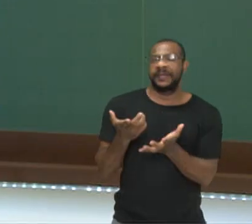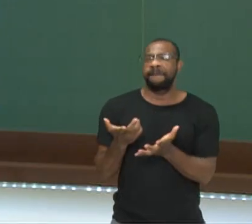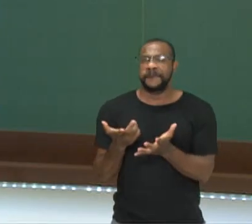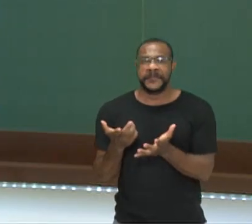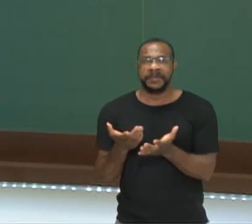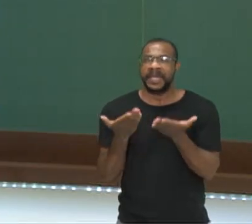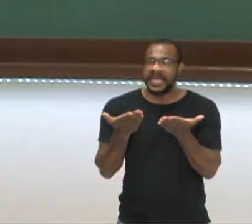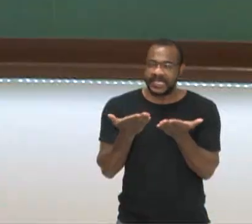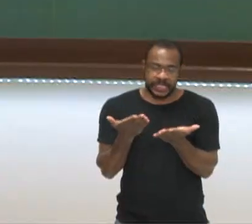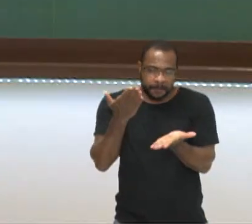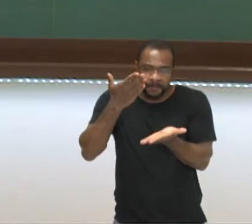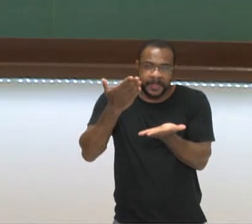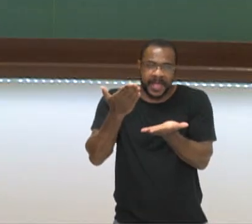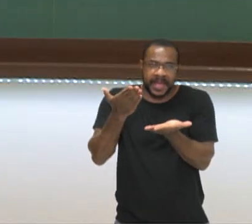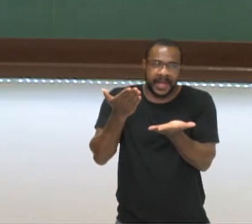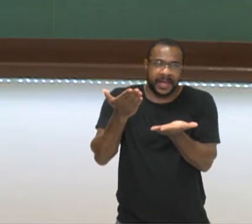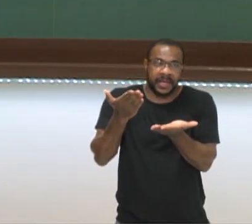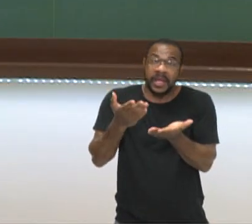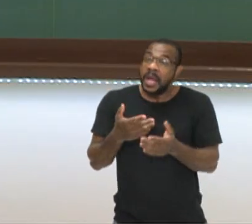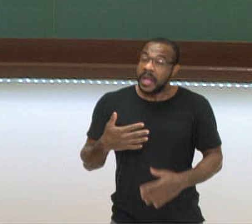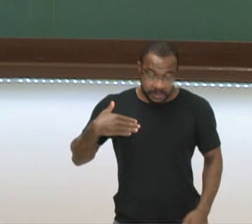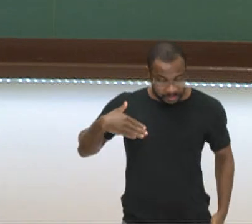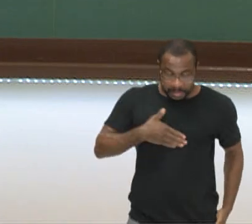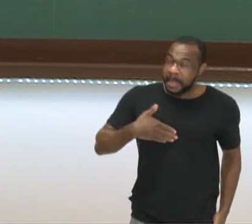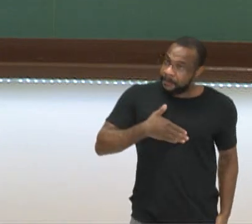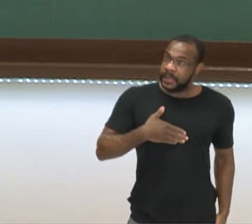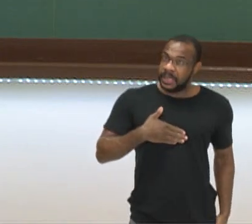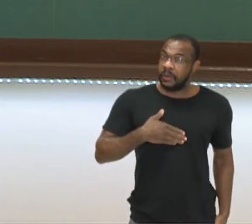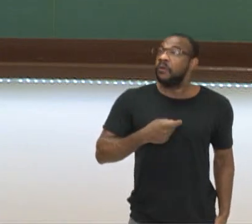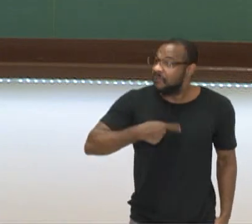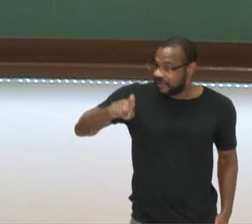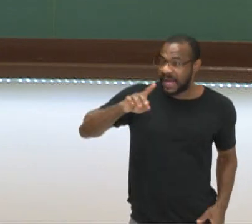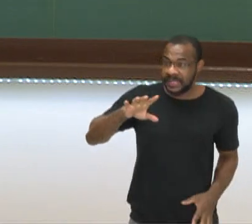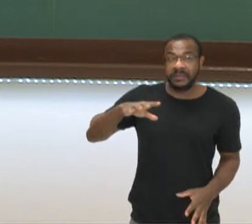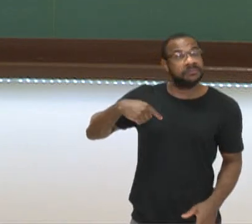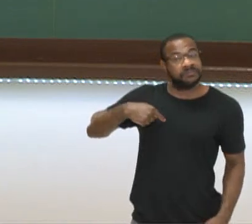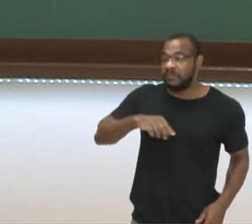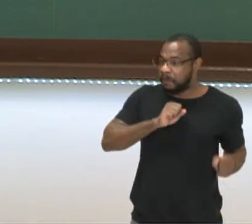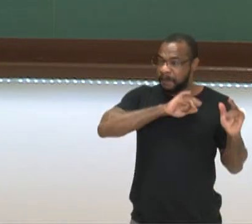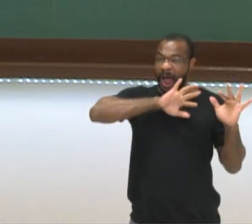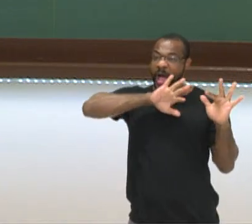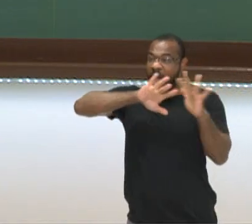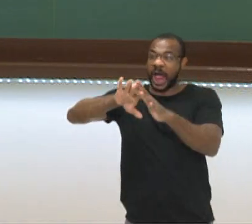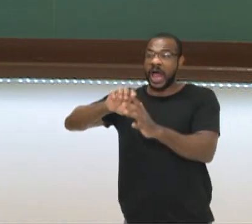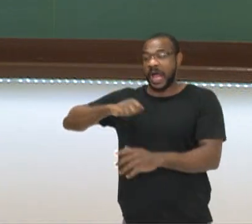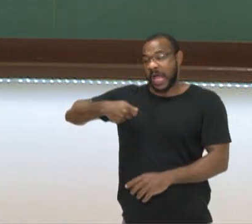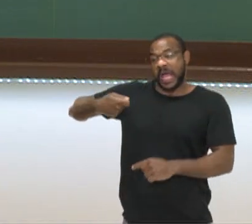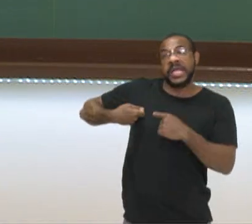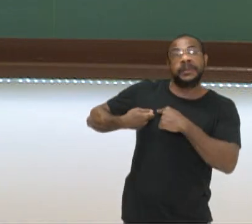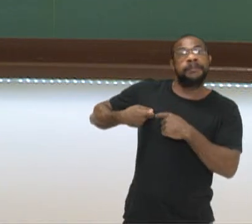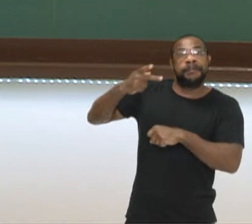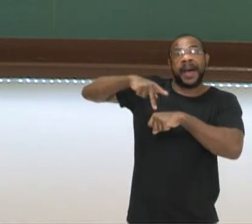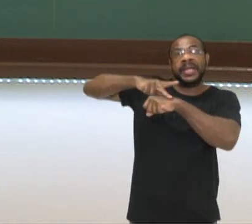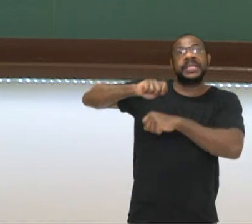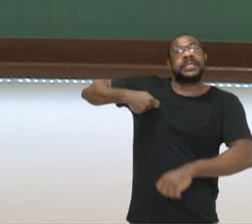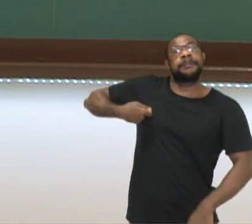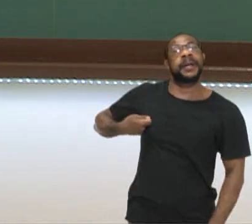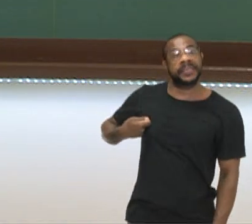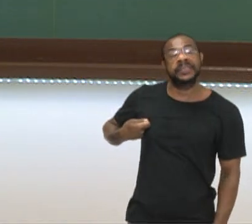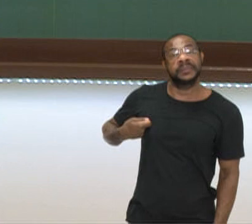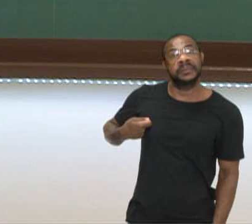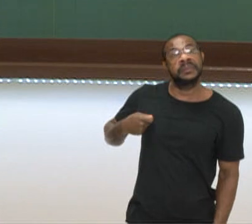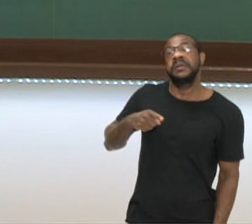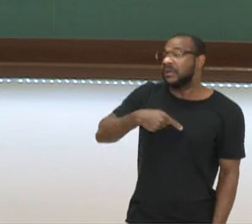tinha. Napoleão, inclusive, vai invadir a Espanha e ele estava nas proximidades de